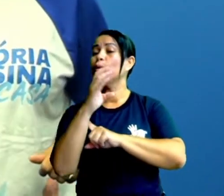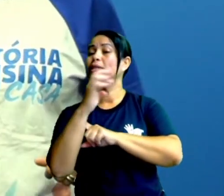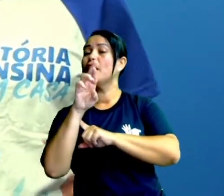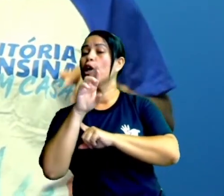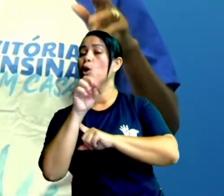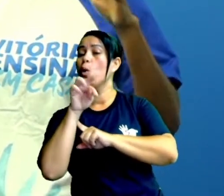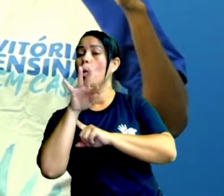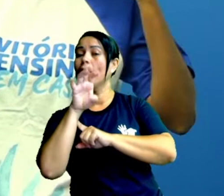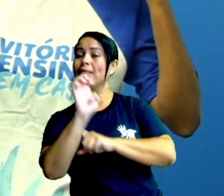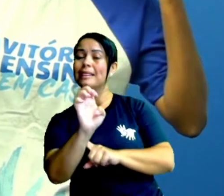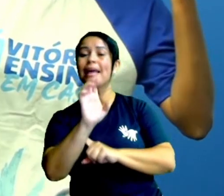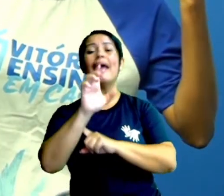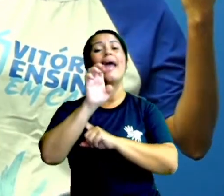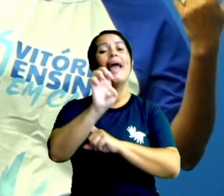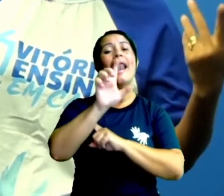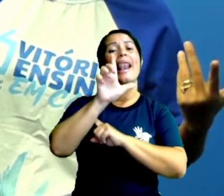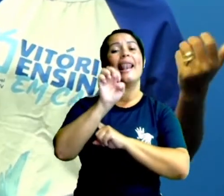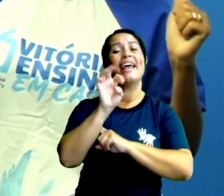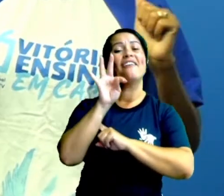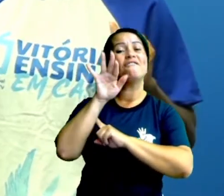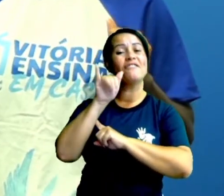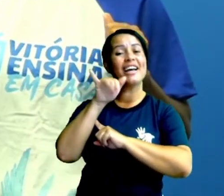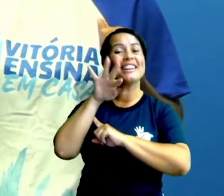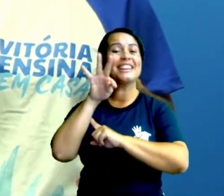rinoceronte e elefante